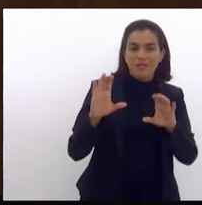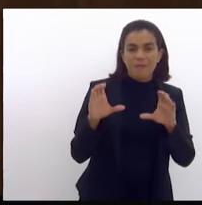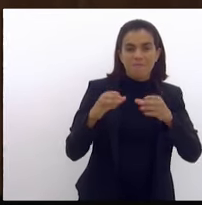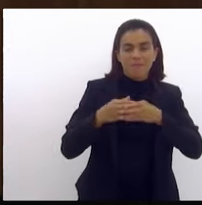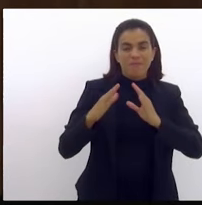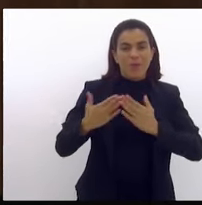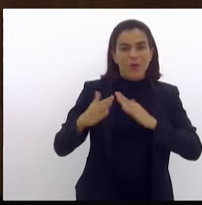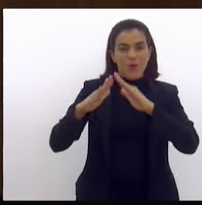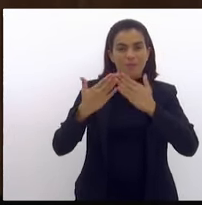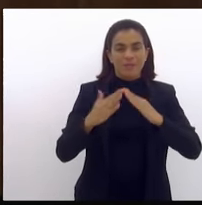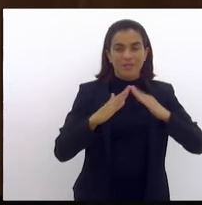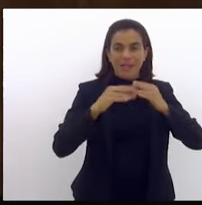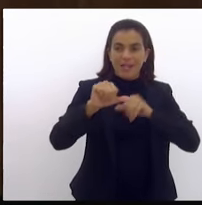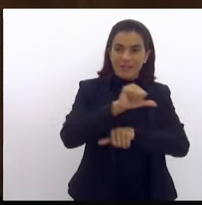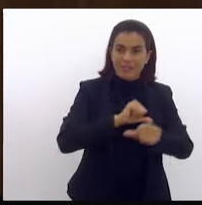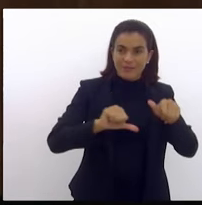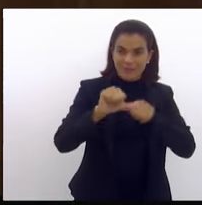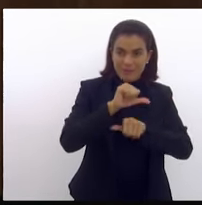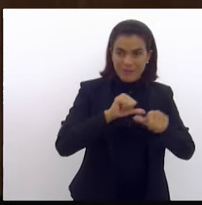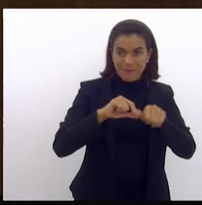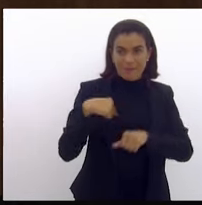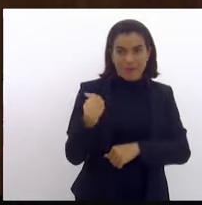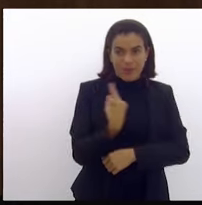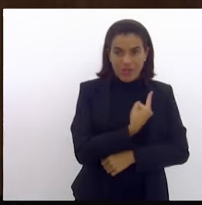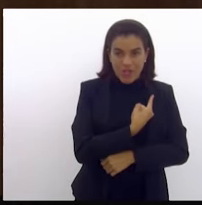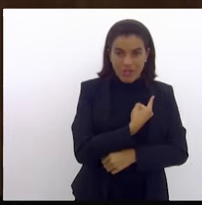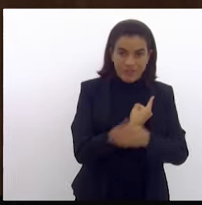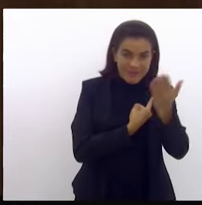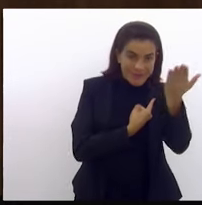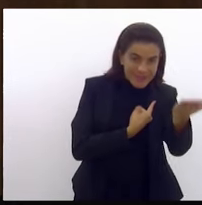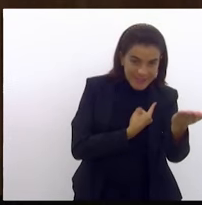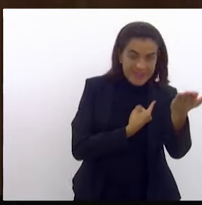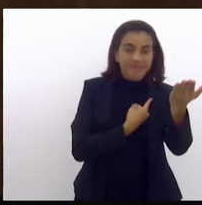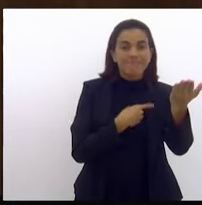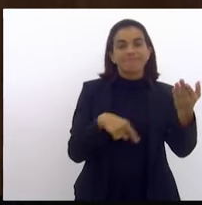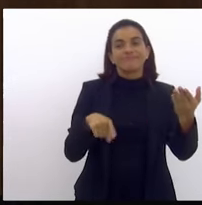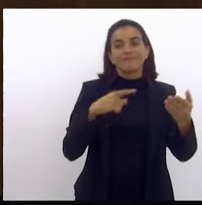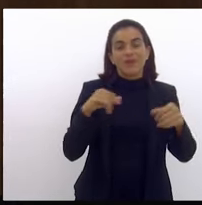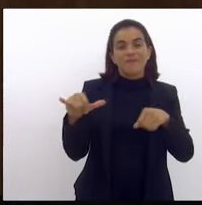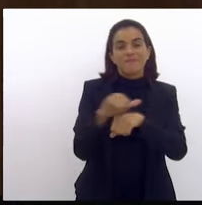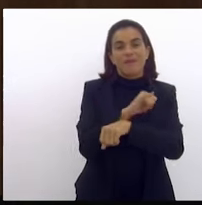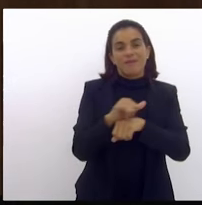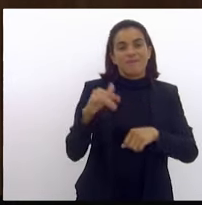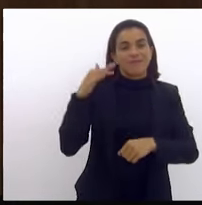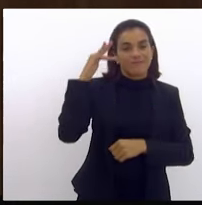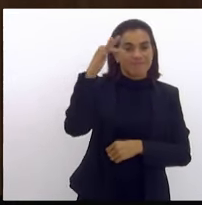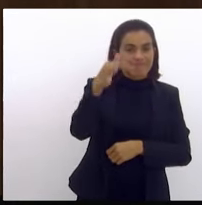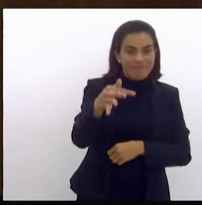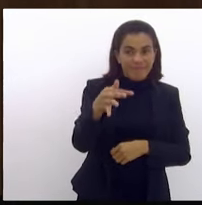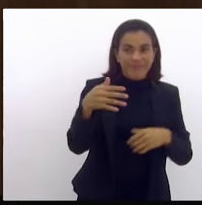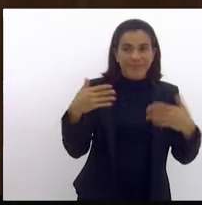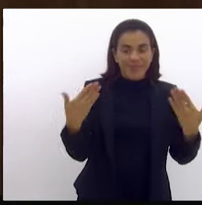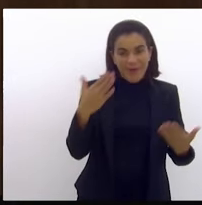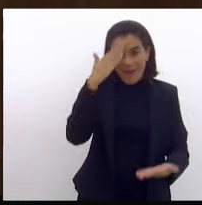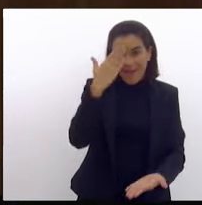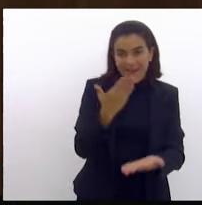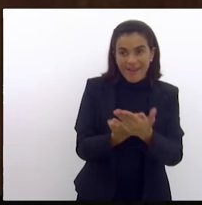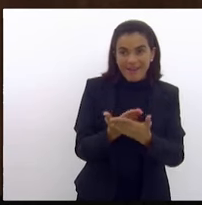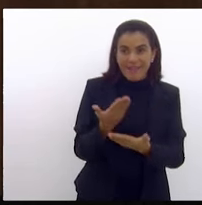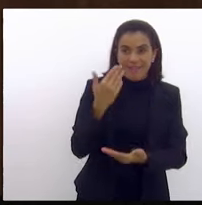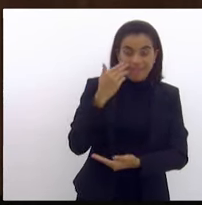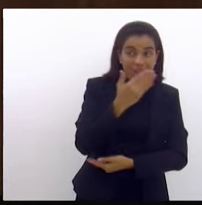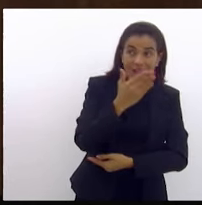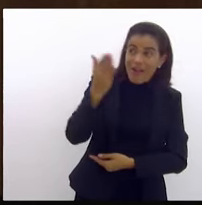de transformação social. Nós, vocês, são a ferramenta do futuro. Então, acreditem na sua